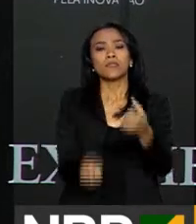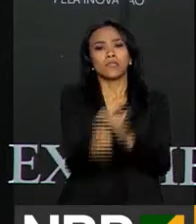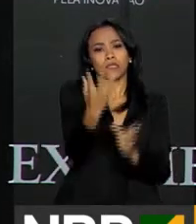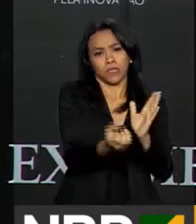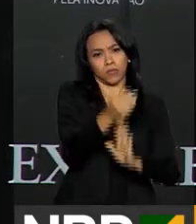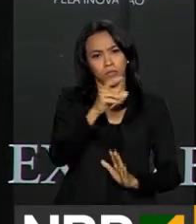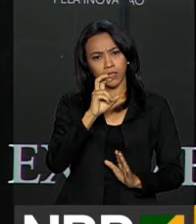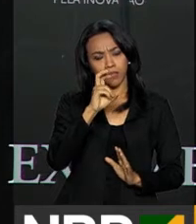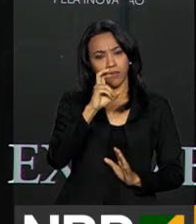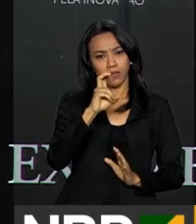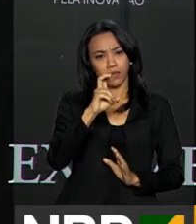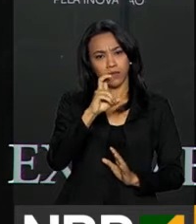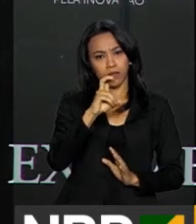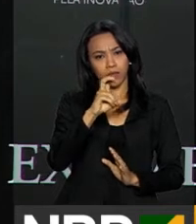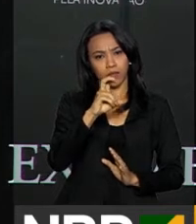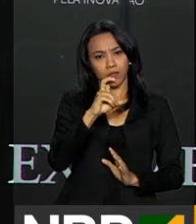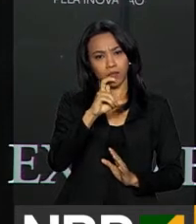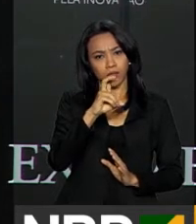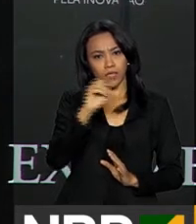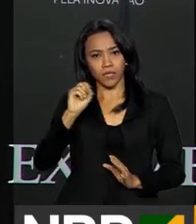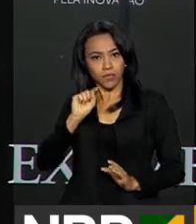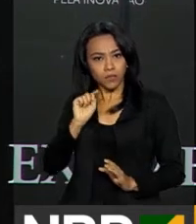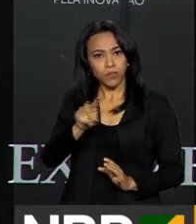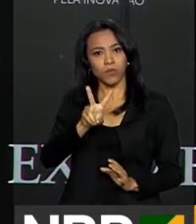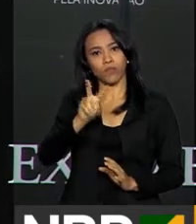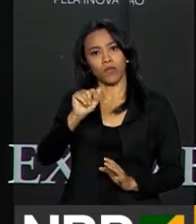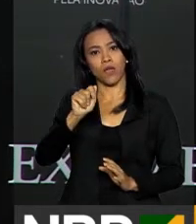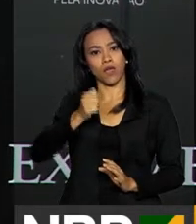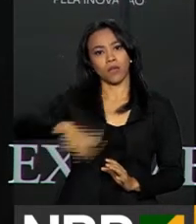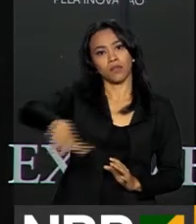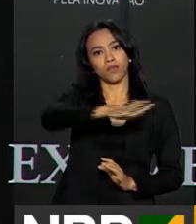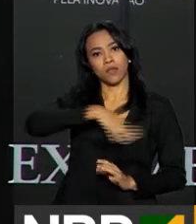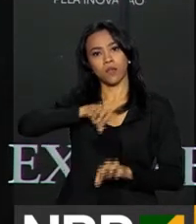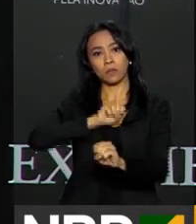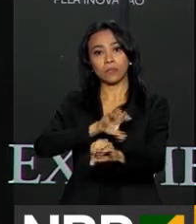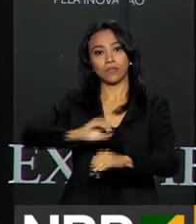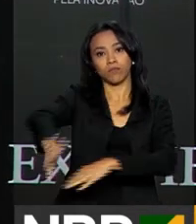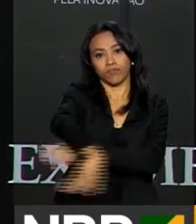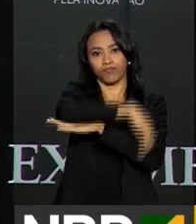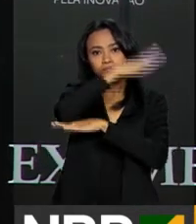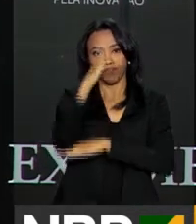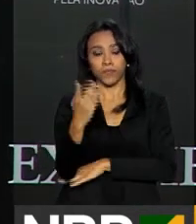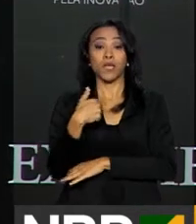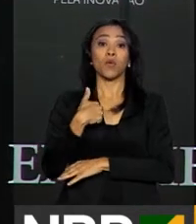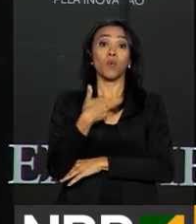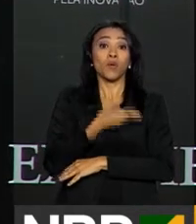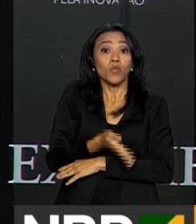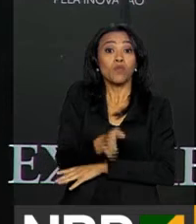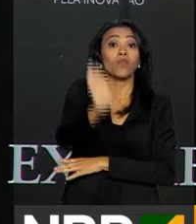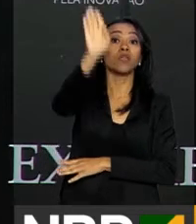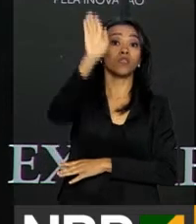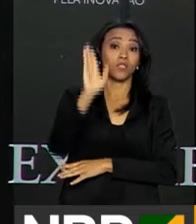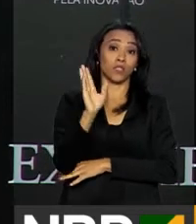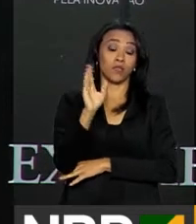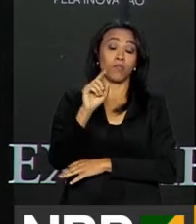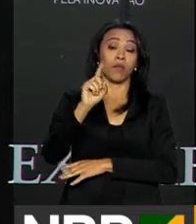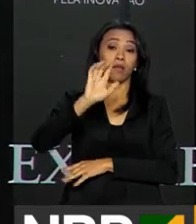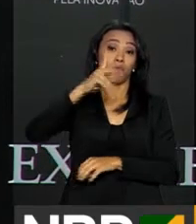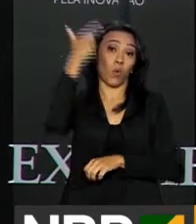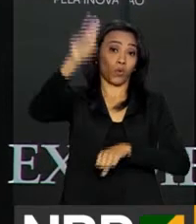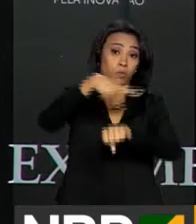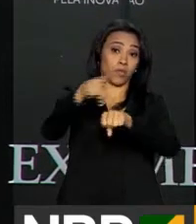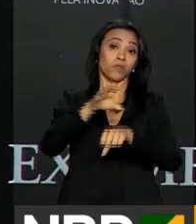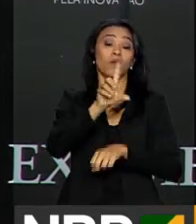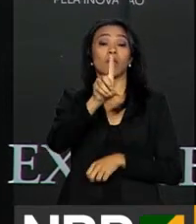vagas no ensino em tempo integral. Interessante, quando fui agora a Davos para o Fórum Mundial, eu